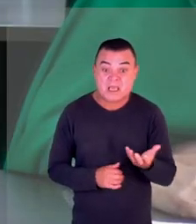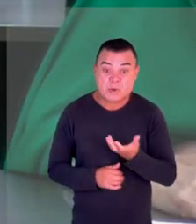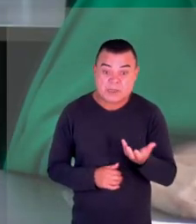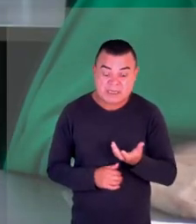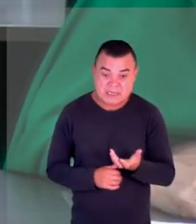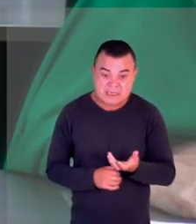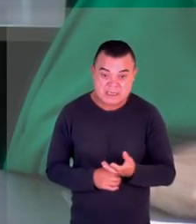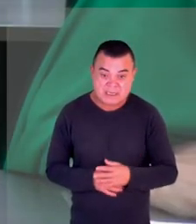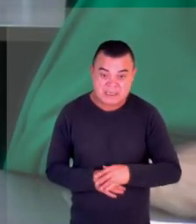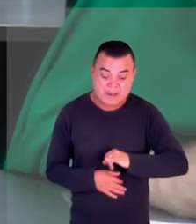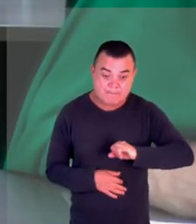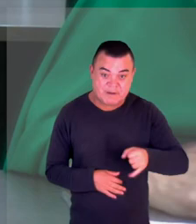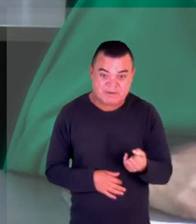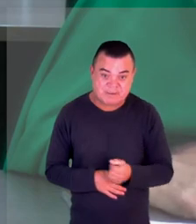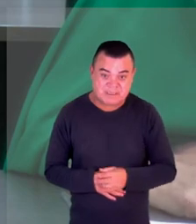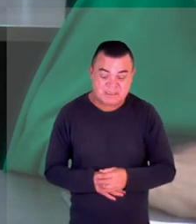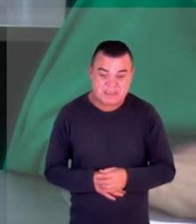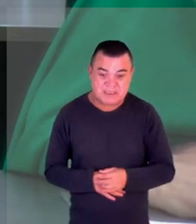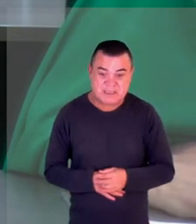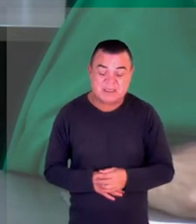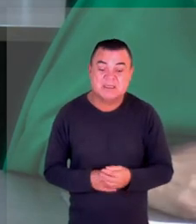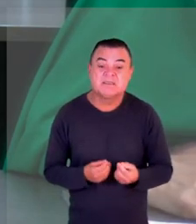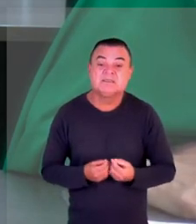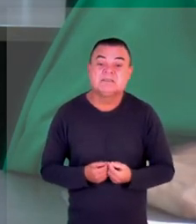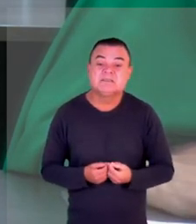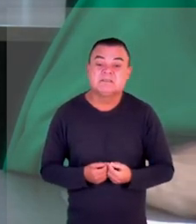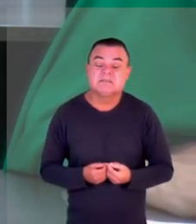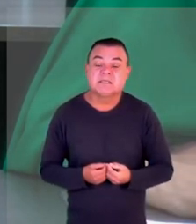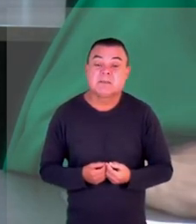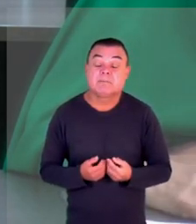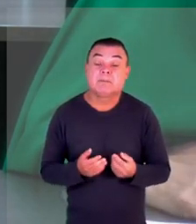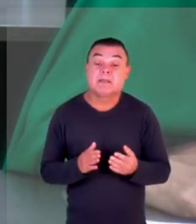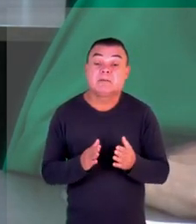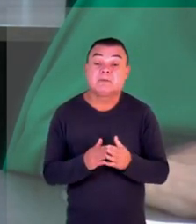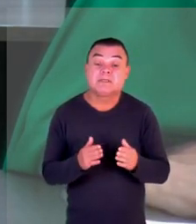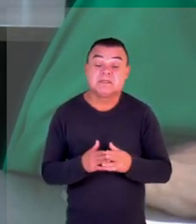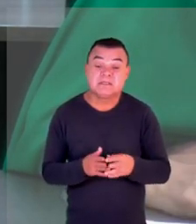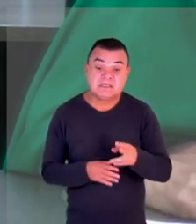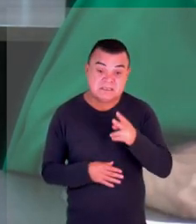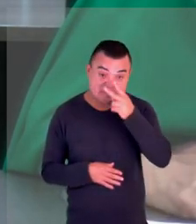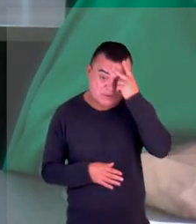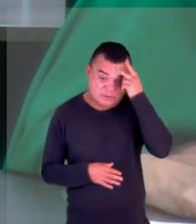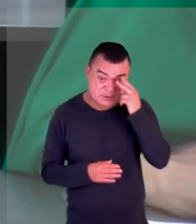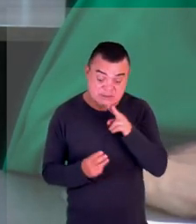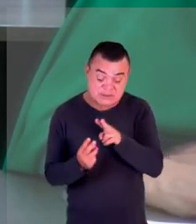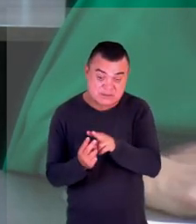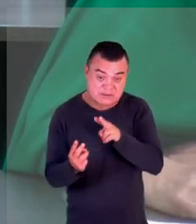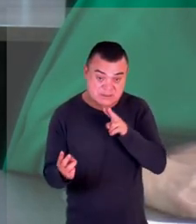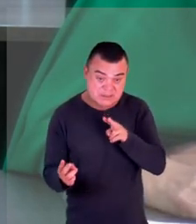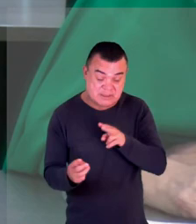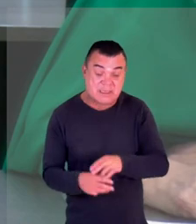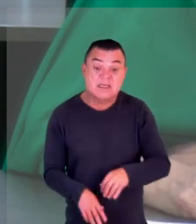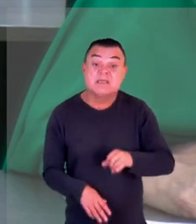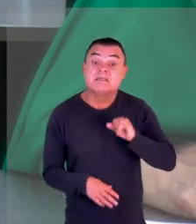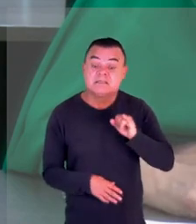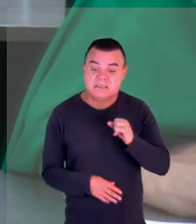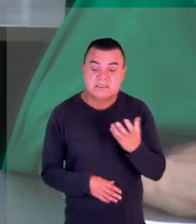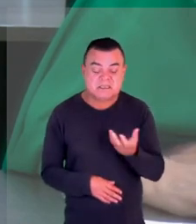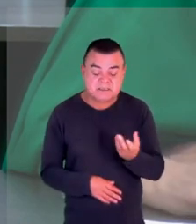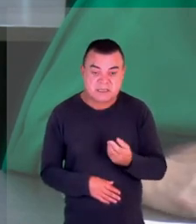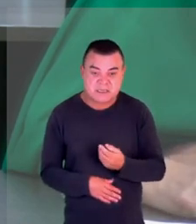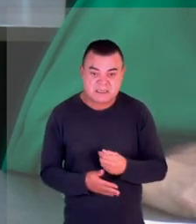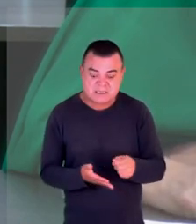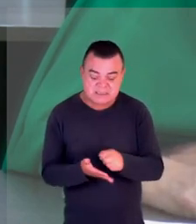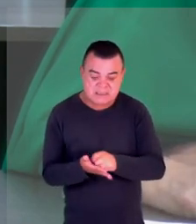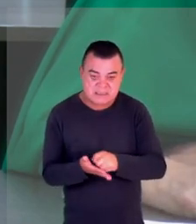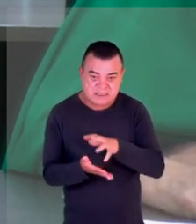momento para pedir à pessoas que estão online que se quiserem se inscrever ver pro próximo eh momento